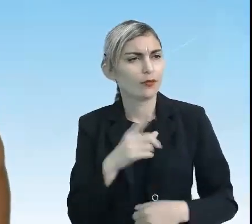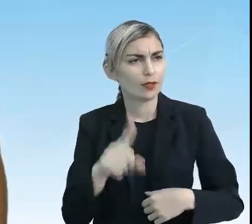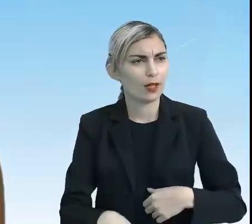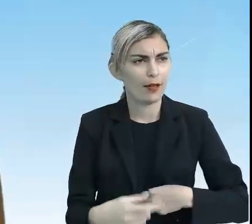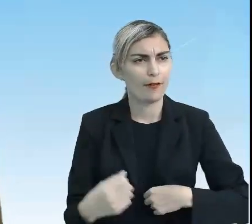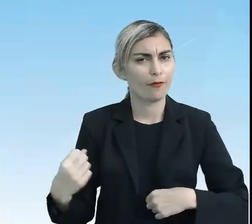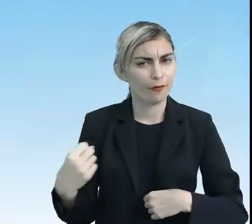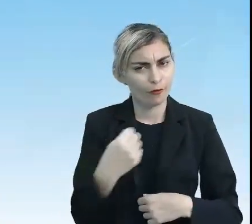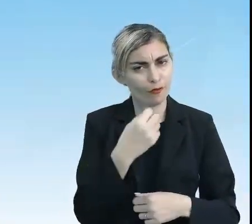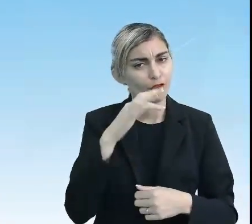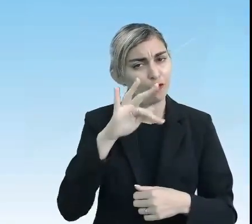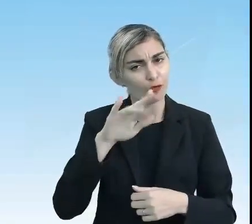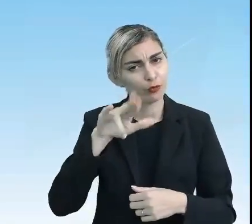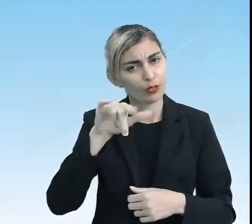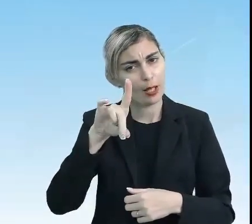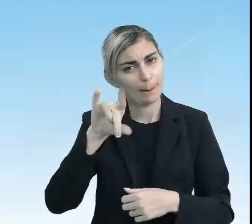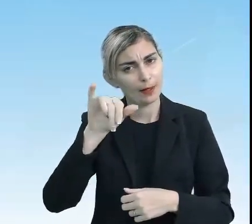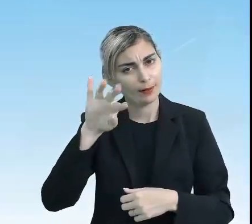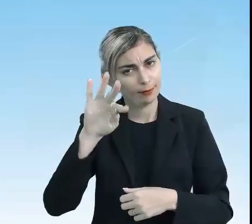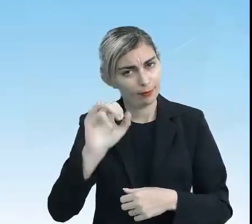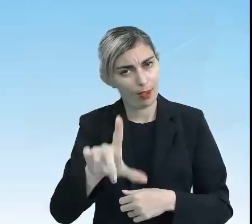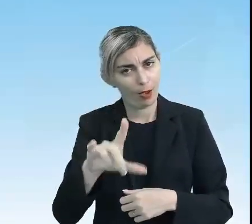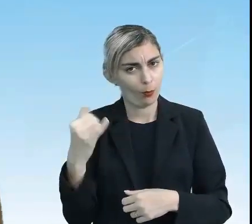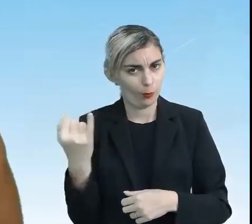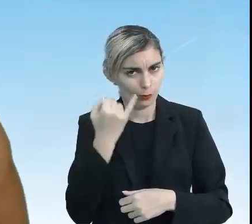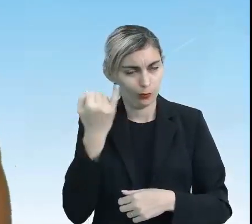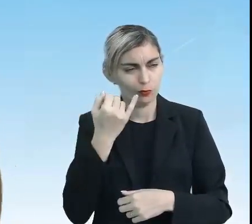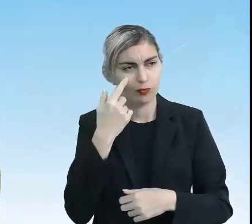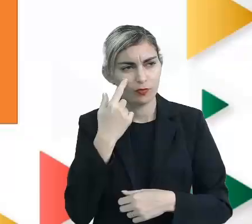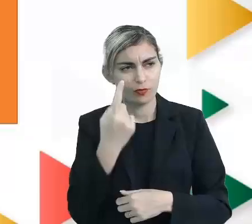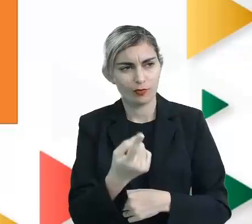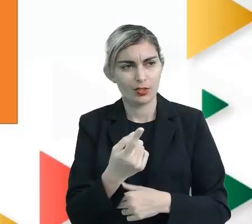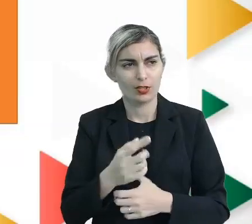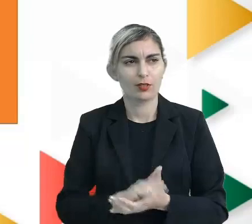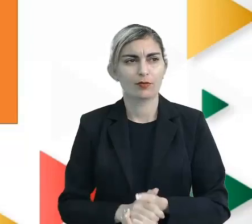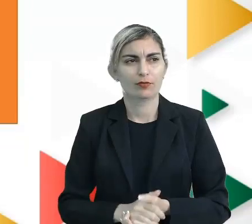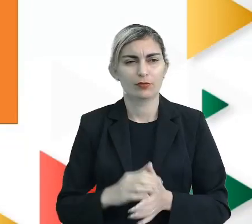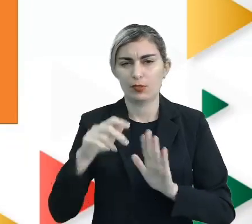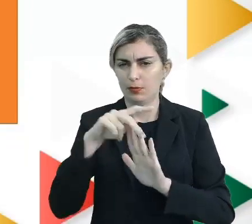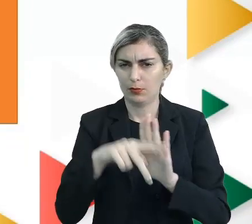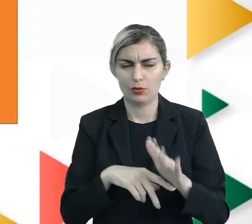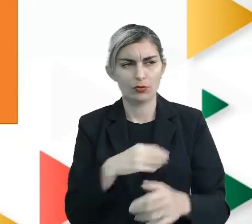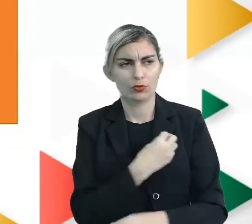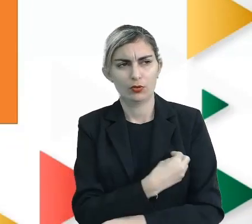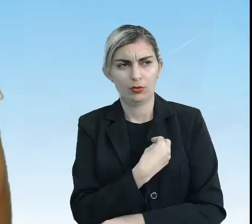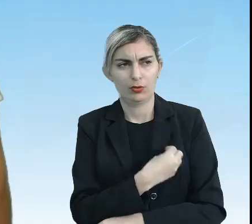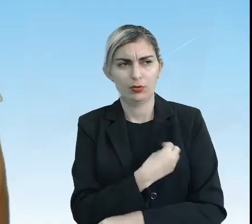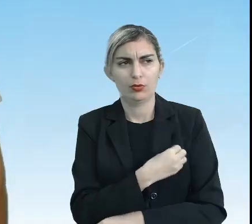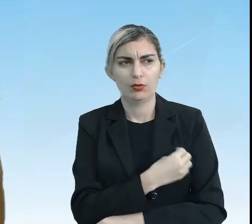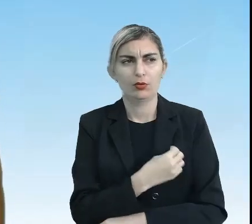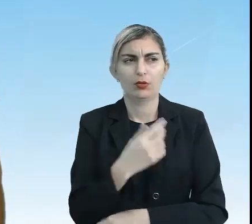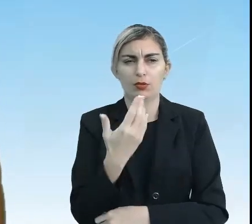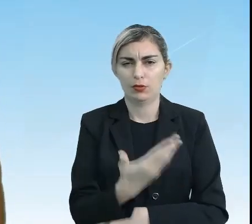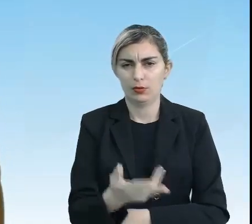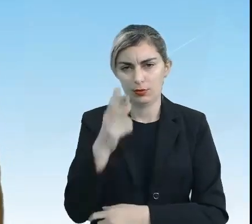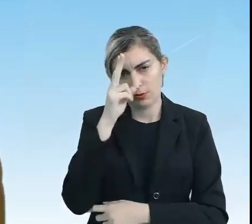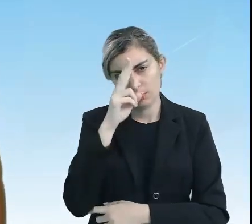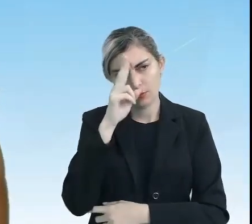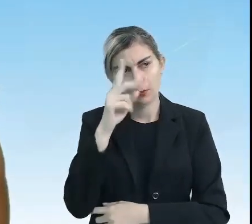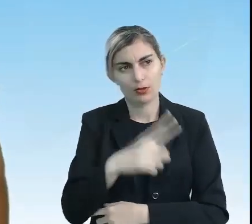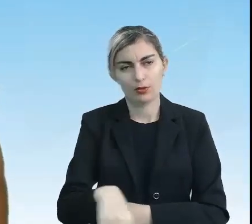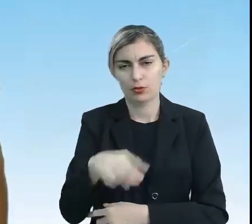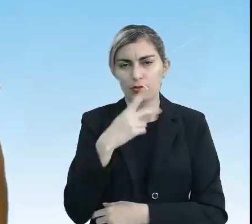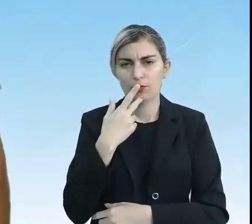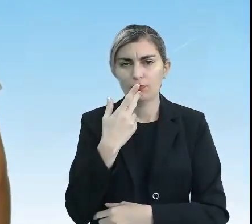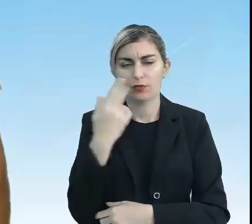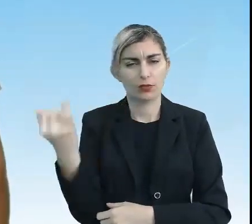é fundamental. fundamental! Como há na tela, olha aí, projeto de vida é fundamental. E lembrar que nós falamos que